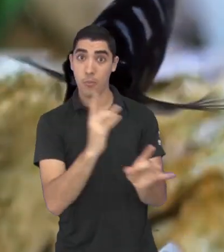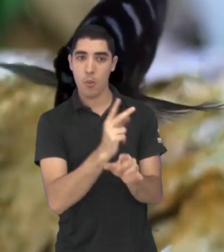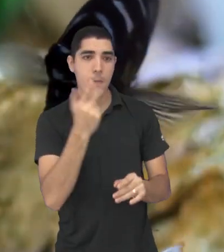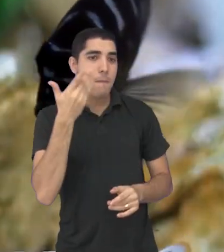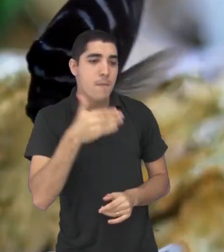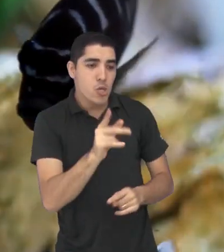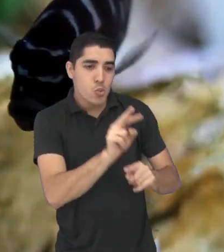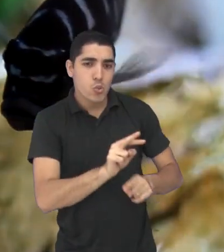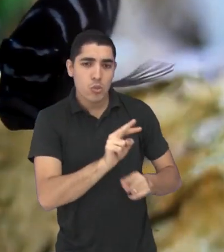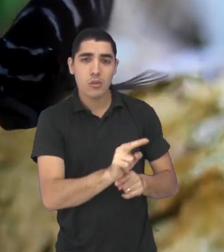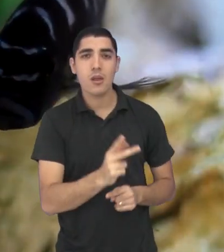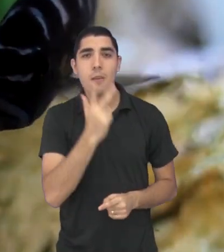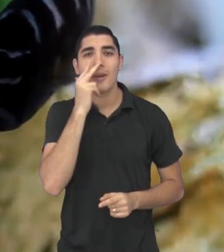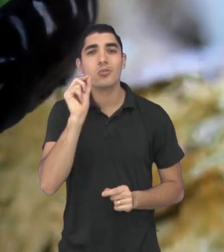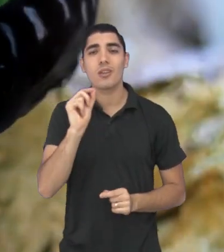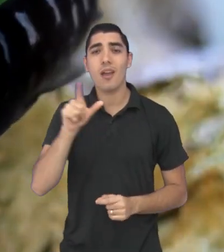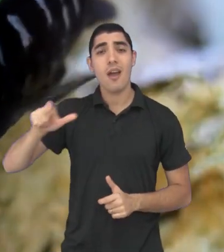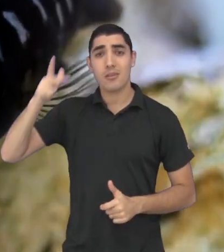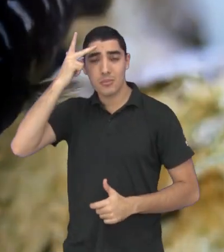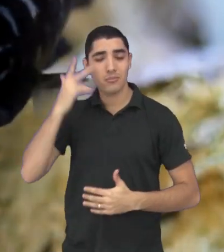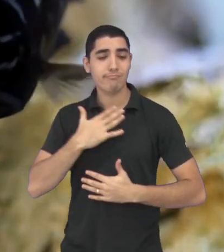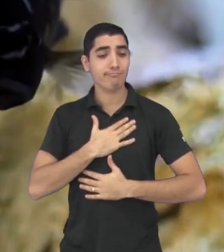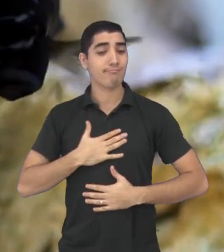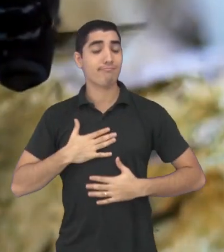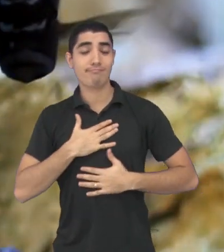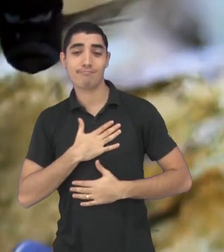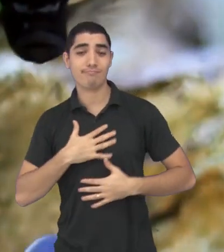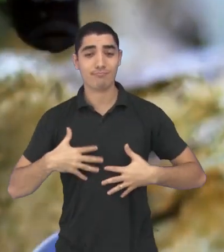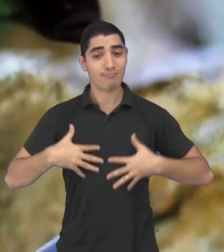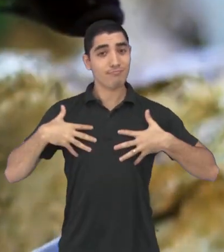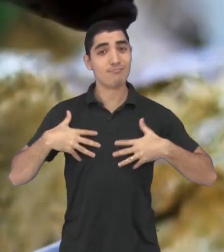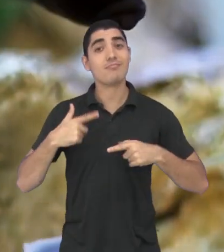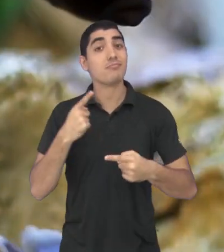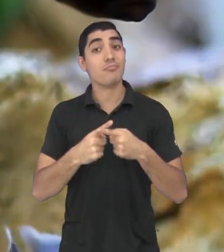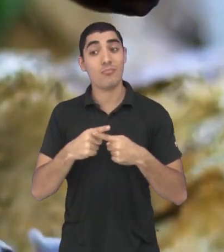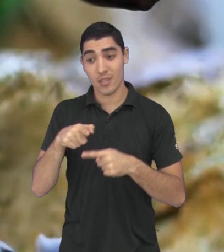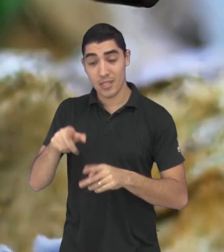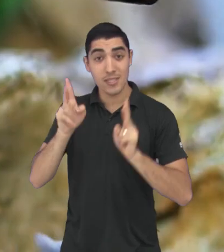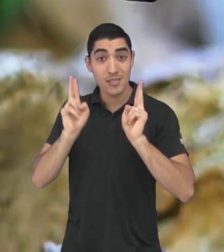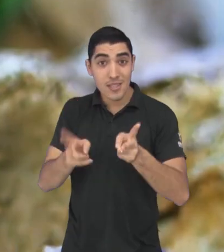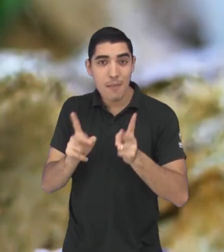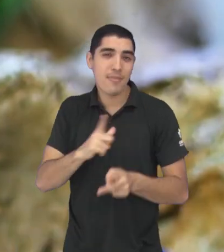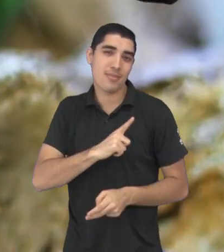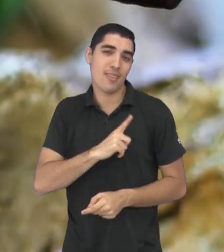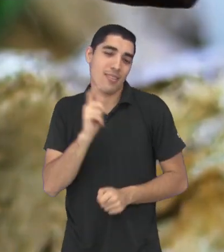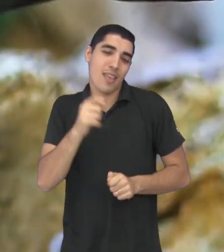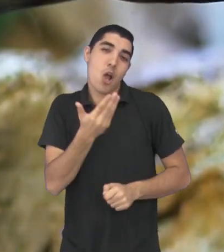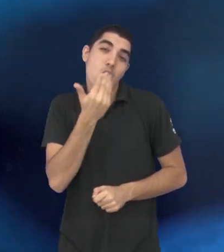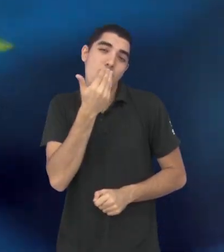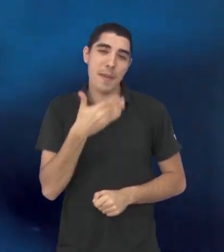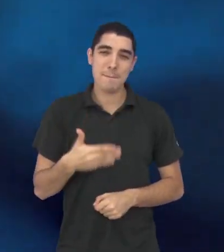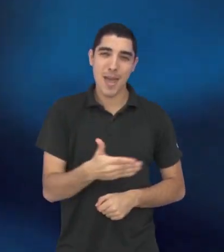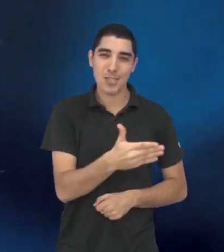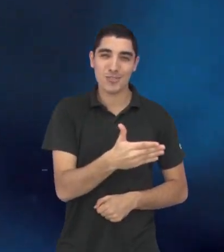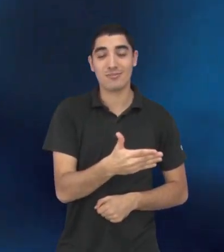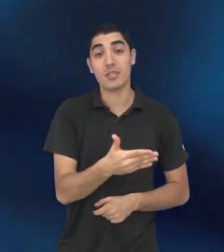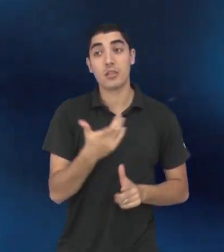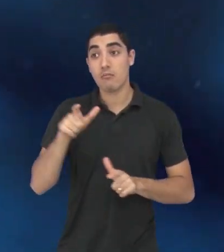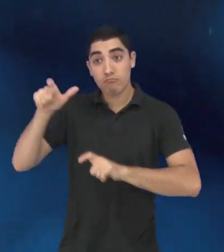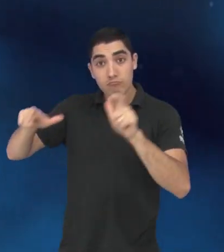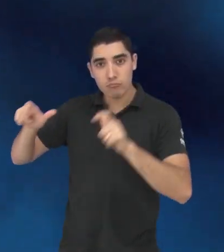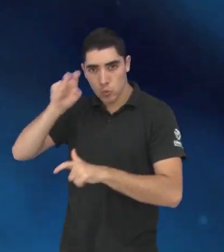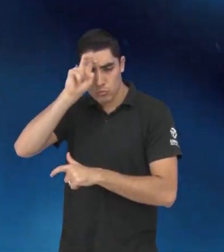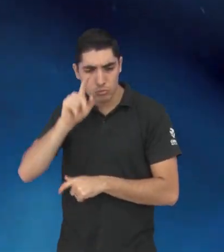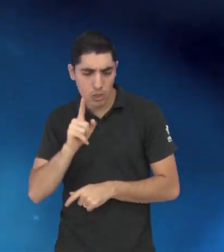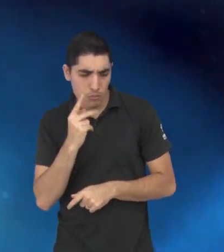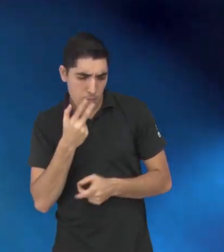E aí era tipo unir o útil ao agradável, porque além de ter alimento sempre disponível, os egípcios ainda